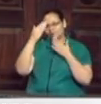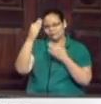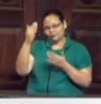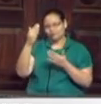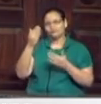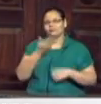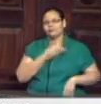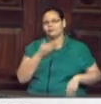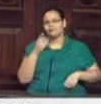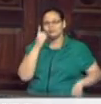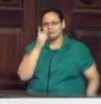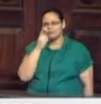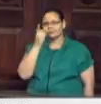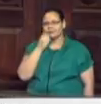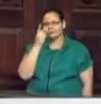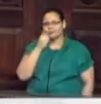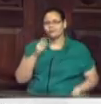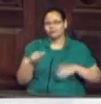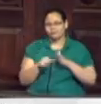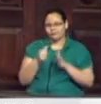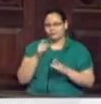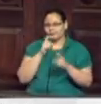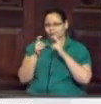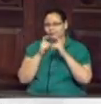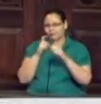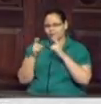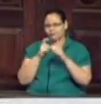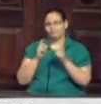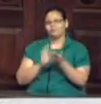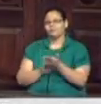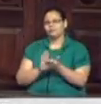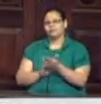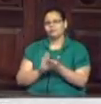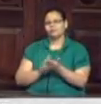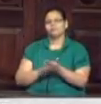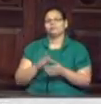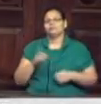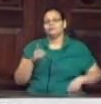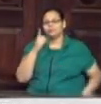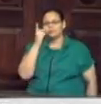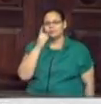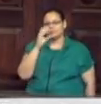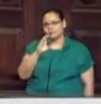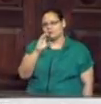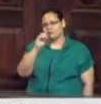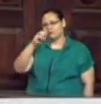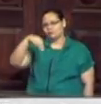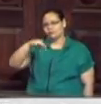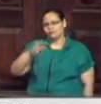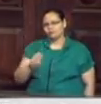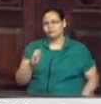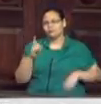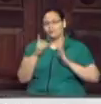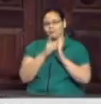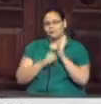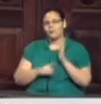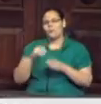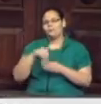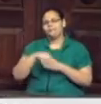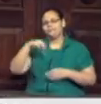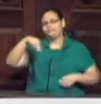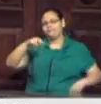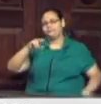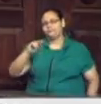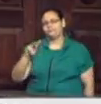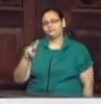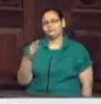em primeira discussão e votação a nossa iniciativa. Parabéns, deputado Contes. Para a declaração de voto, a nobre deputada Marta Rocha. Presidente,